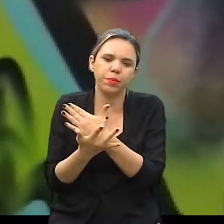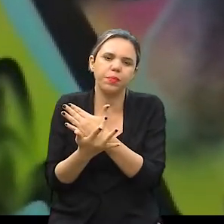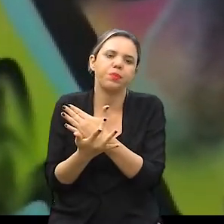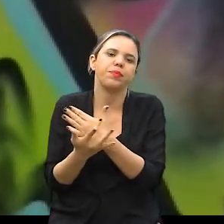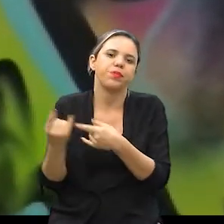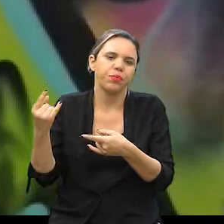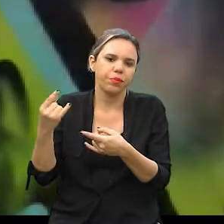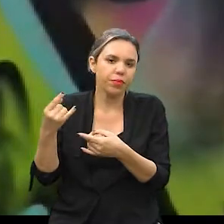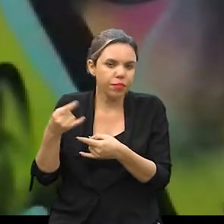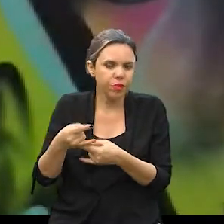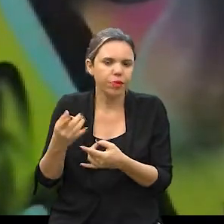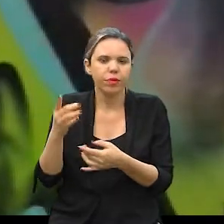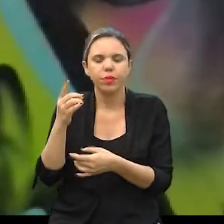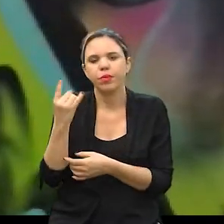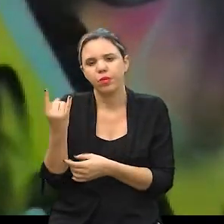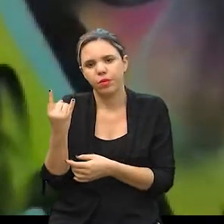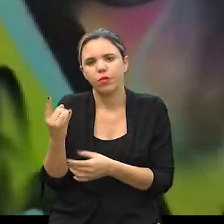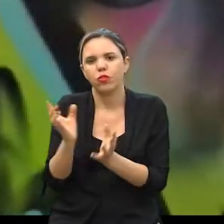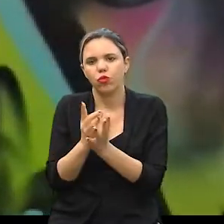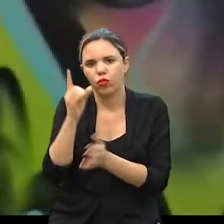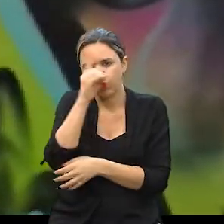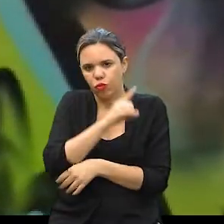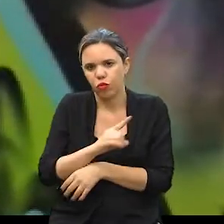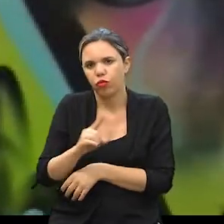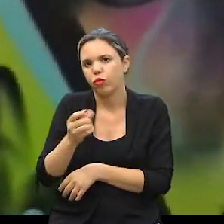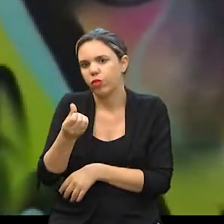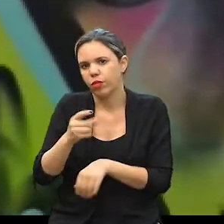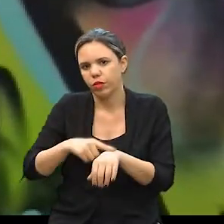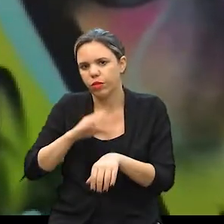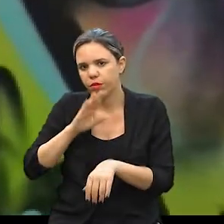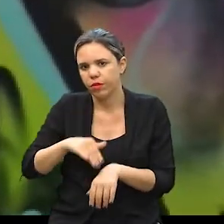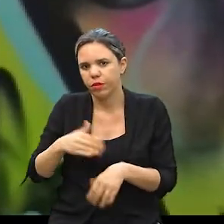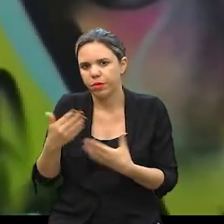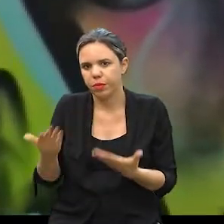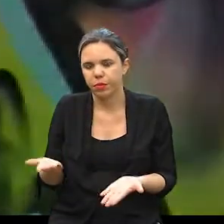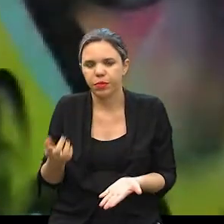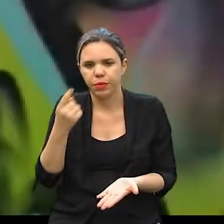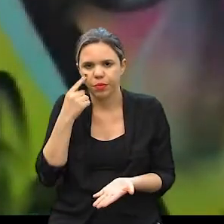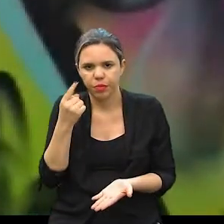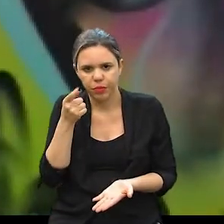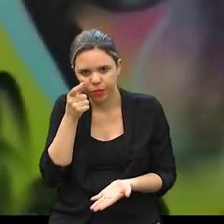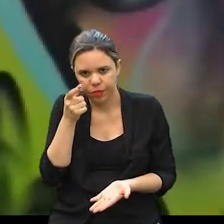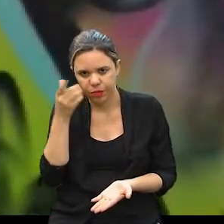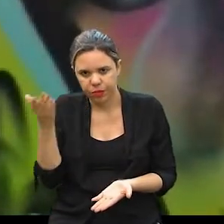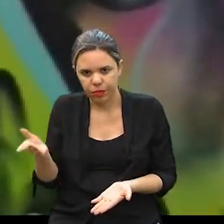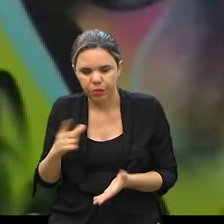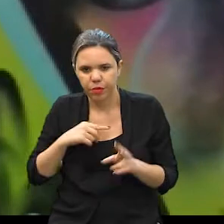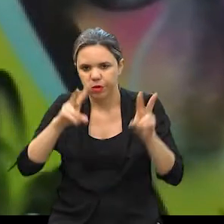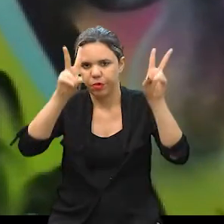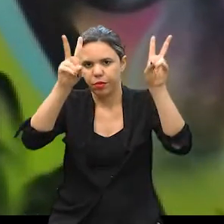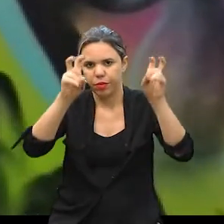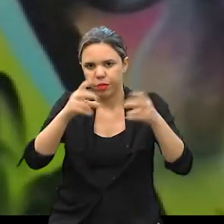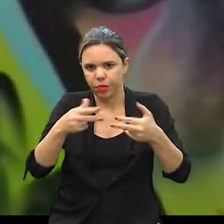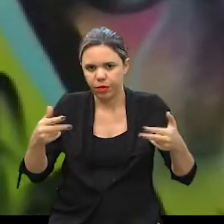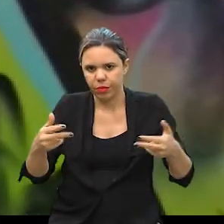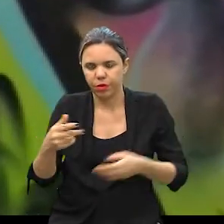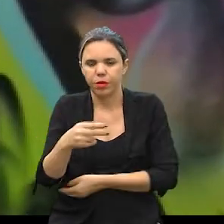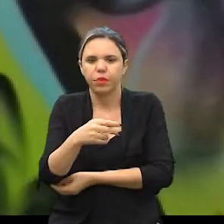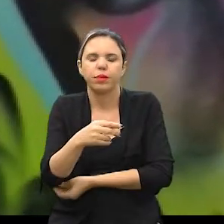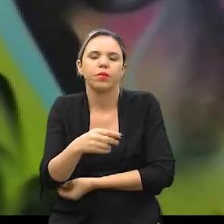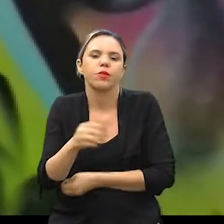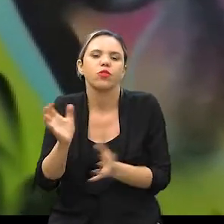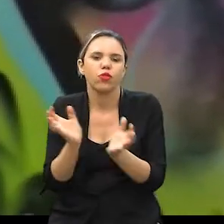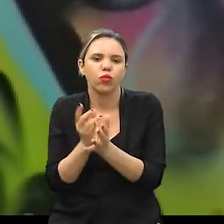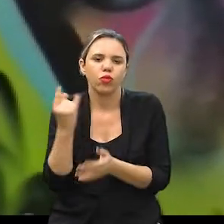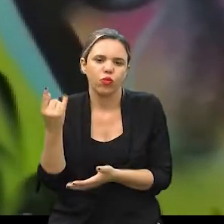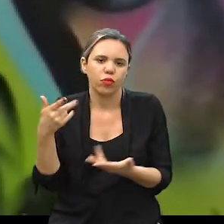Rock, nesse domingo agora, a partir das 18 horas. Olha, vocês vão ver temas inéditos tocados pela Orquestra